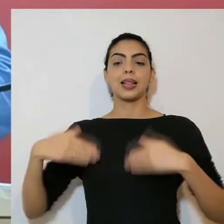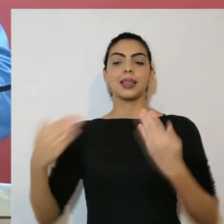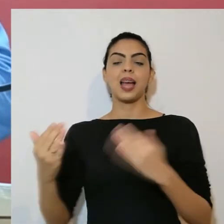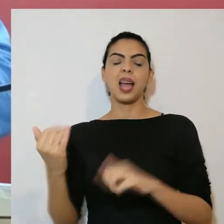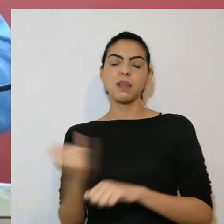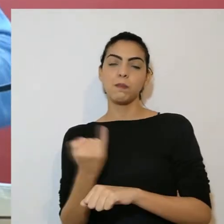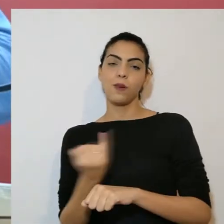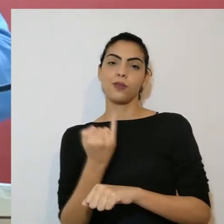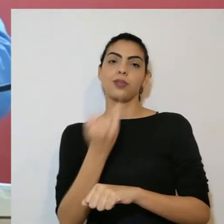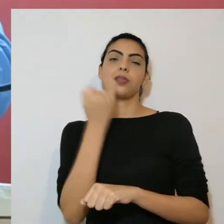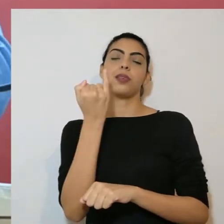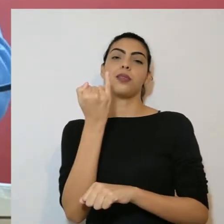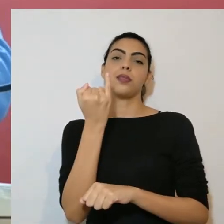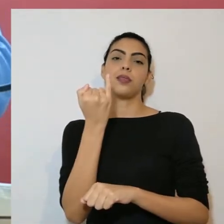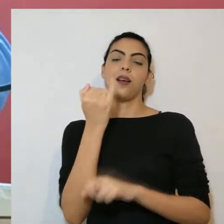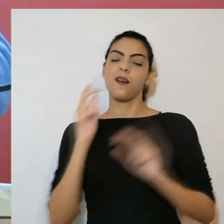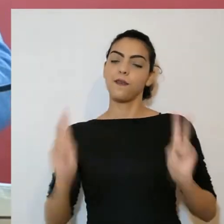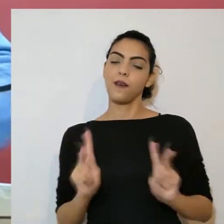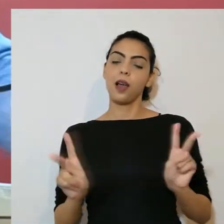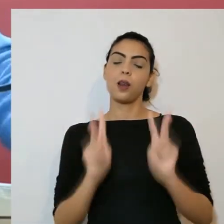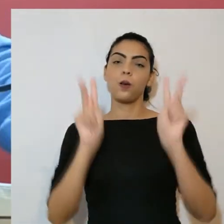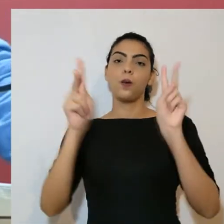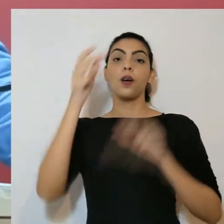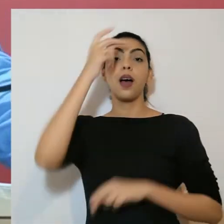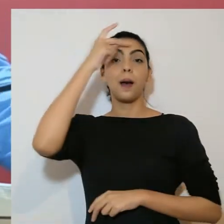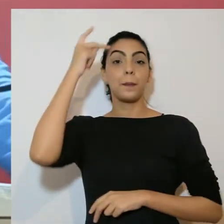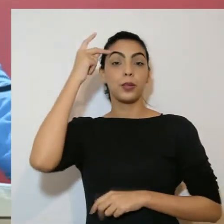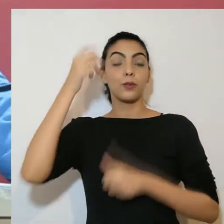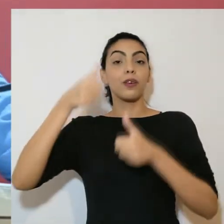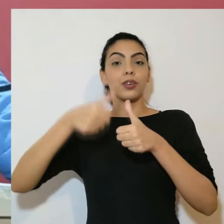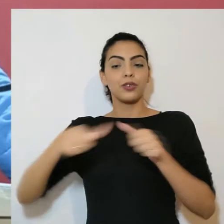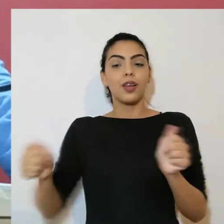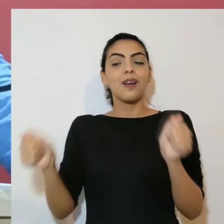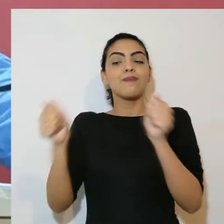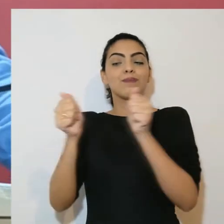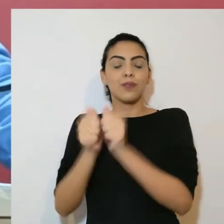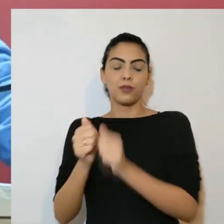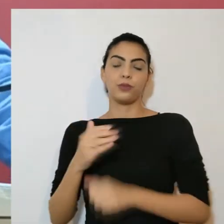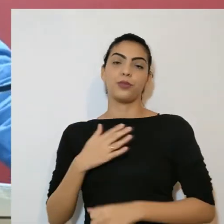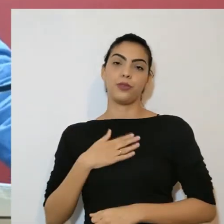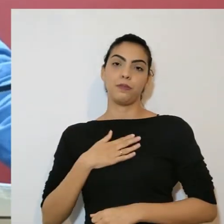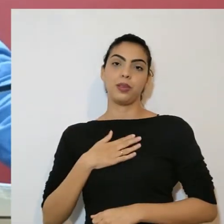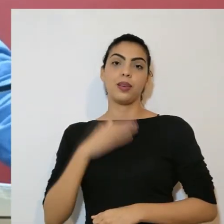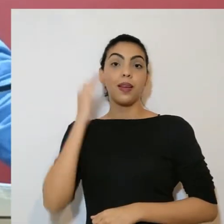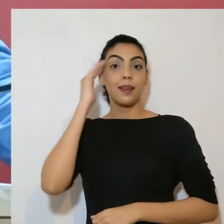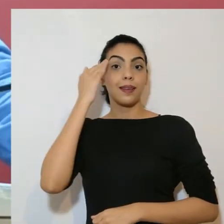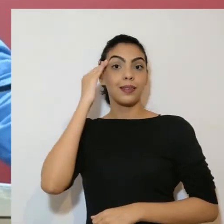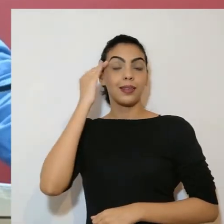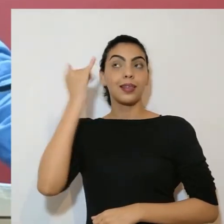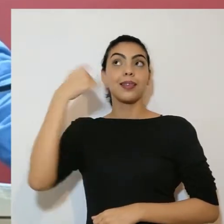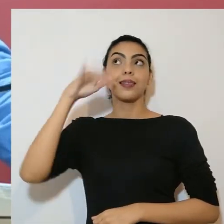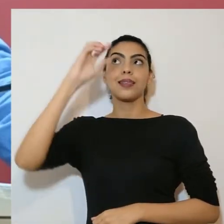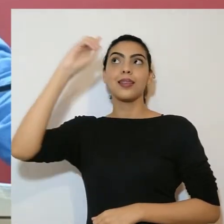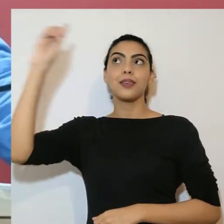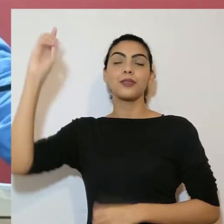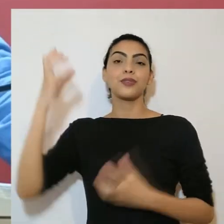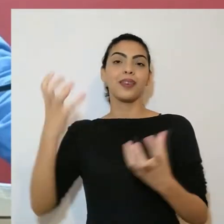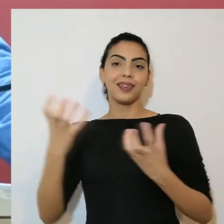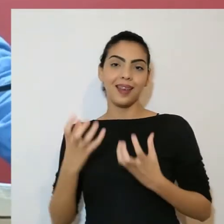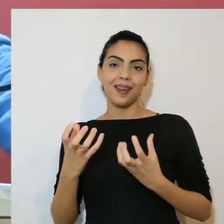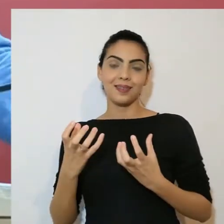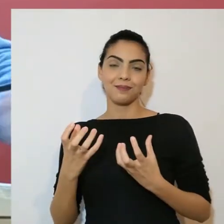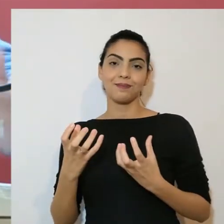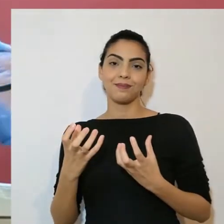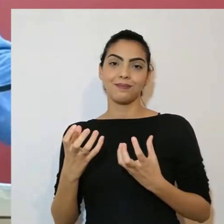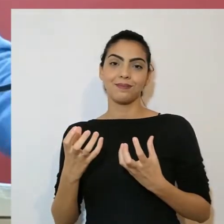está comigo e realmente compreender se ela é a pessoa que Deus quer que eu case. Eu não